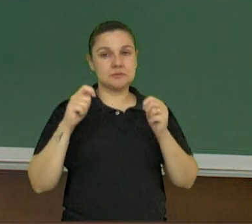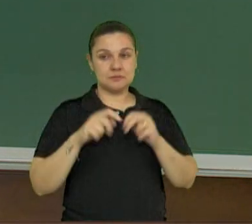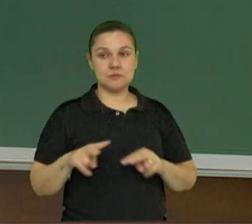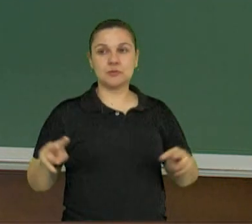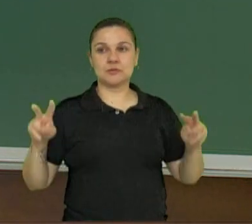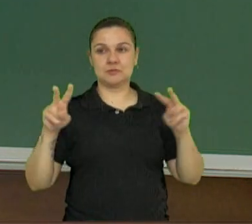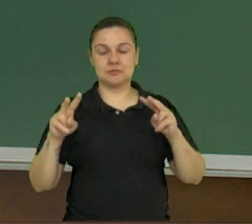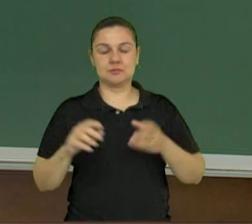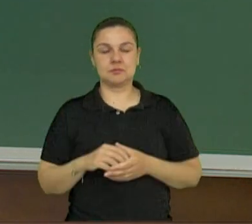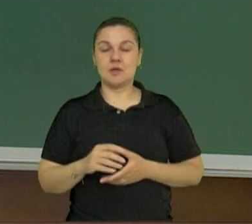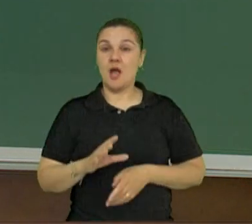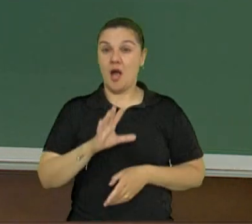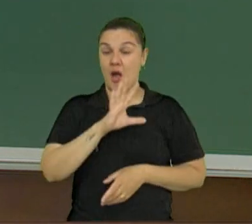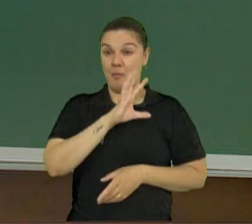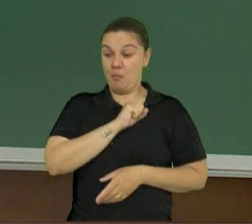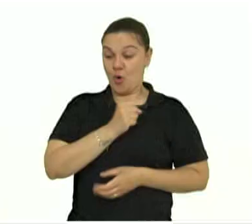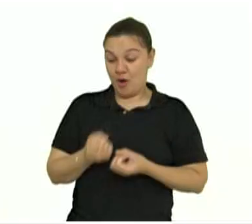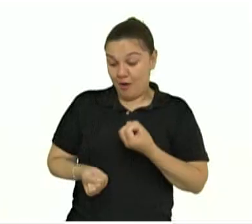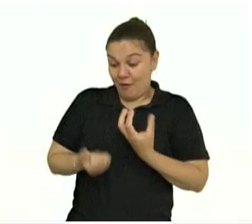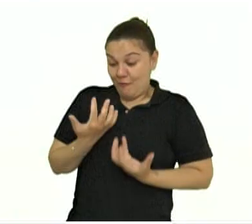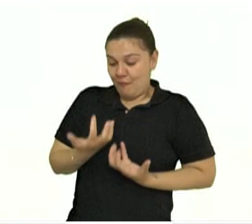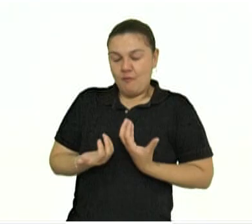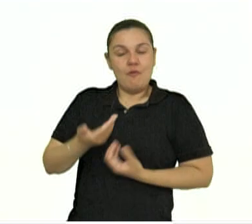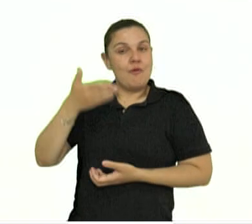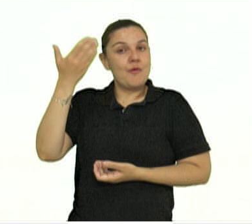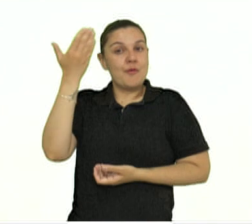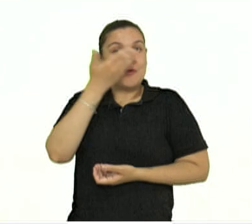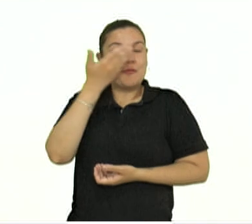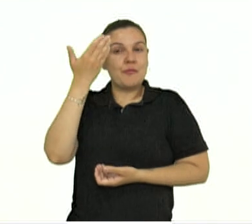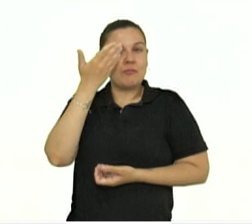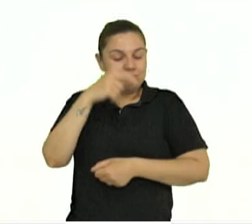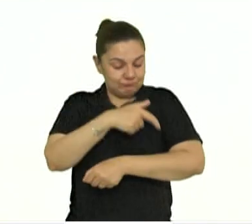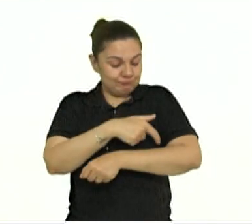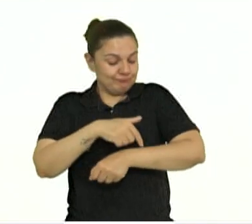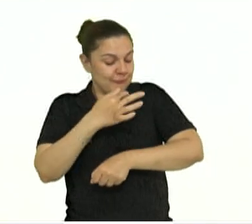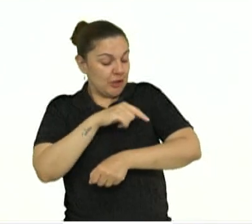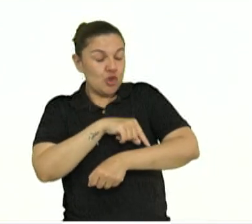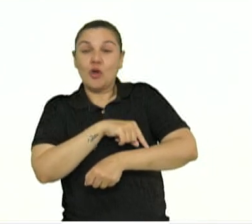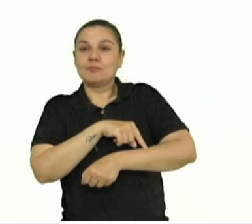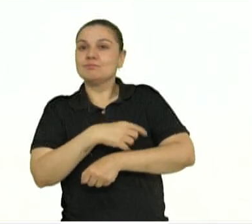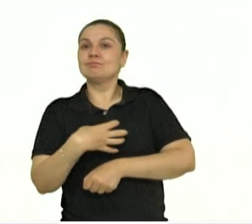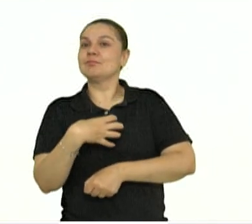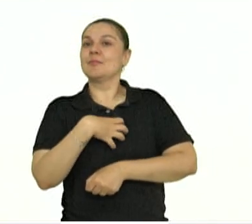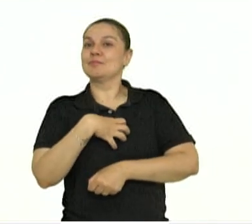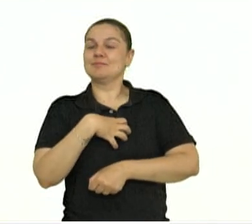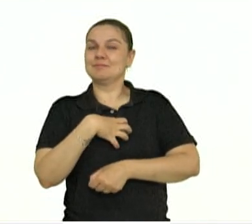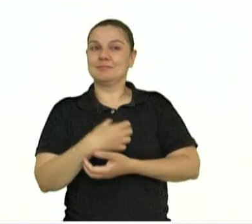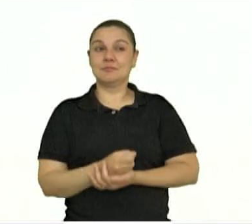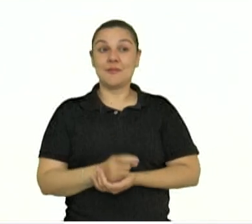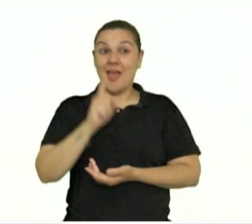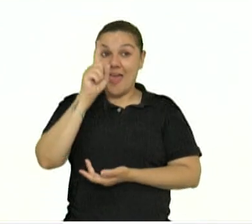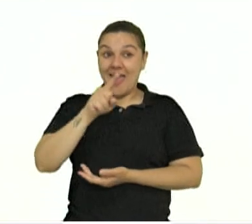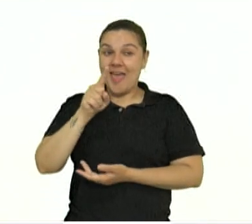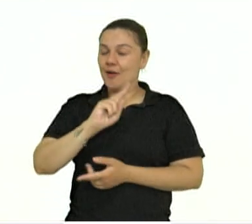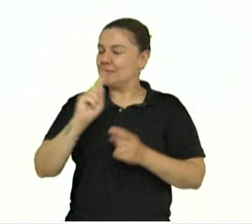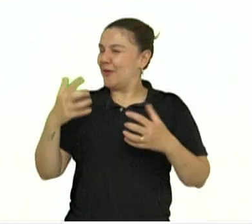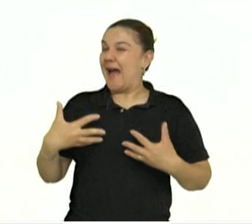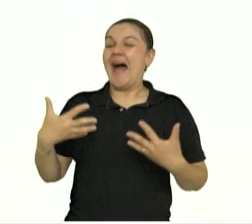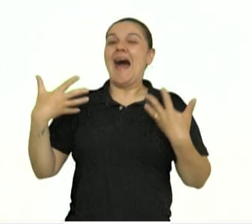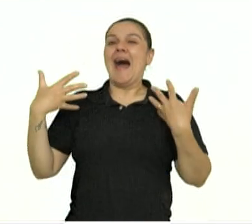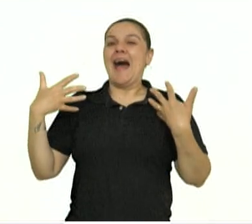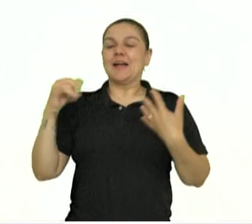Olha só, amor é um fogo que arde sem se ver. É ferida que dói e não se sente. É